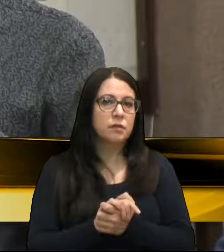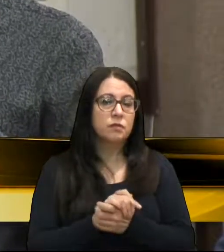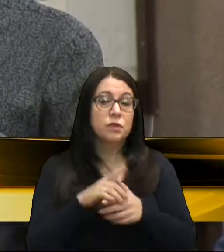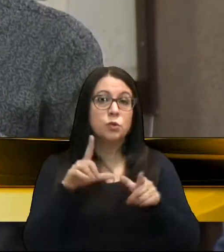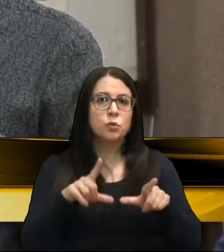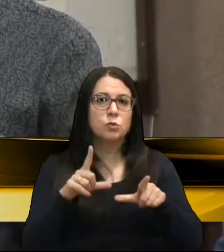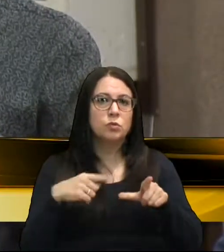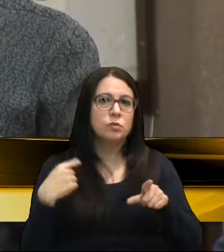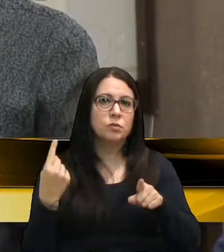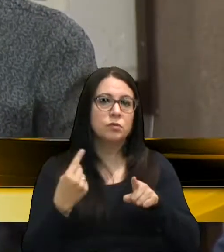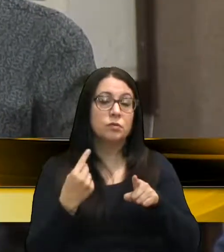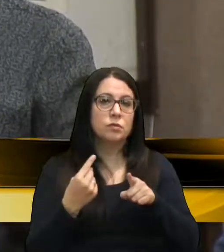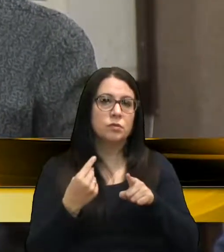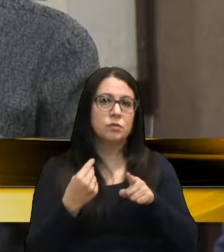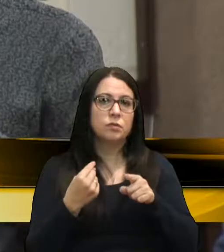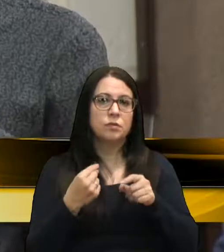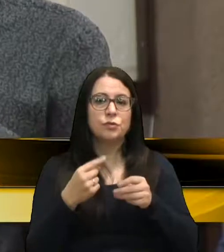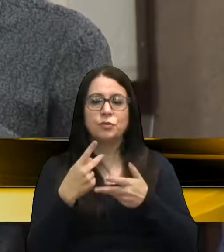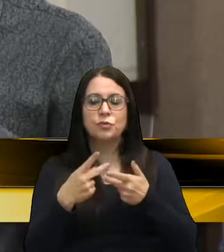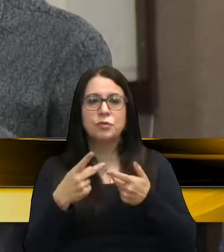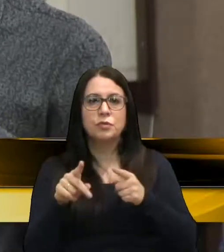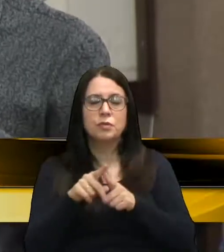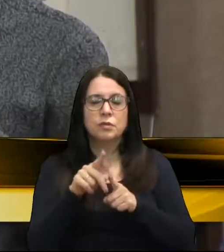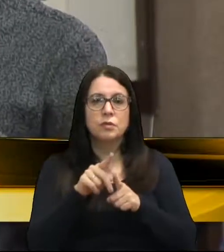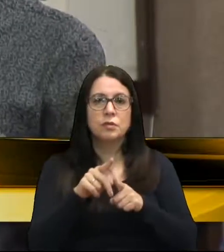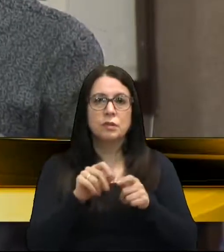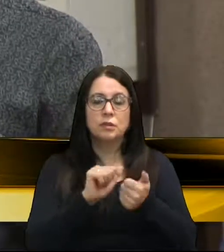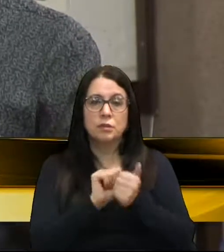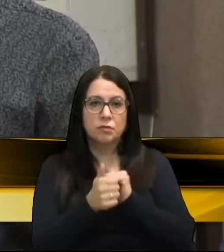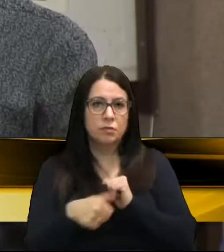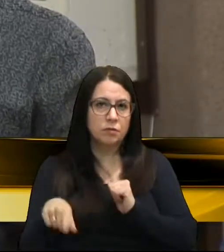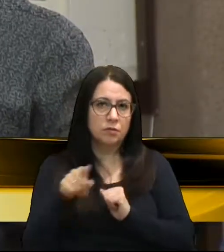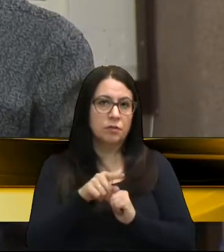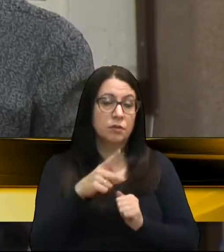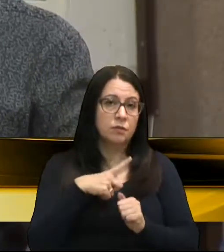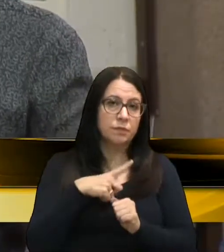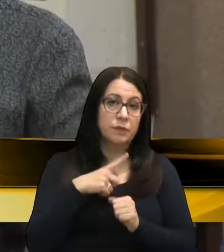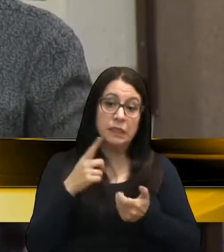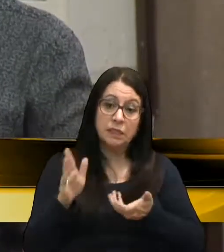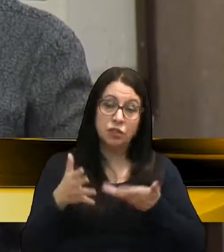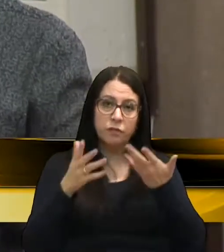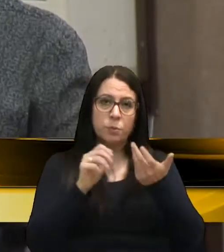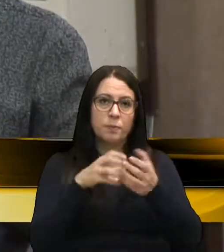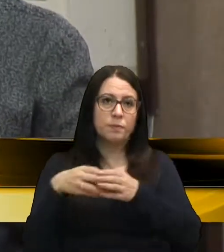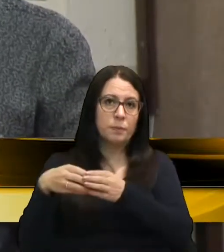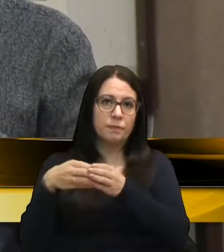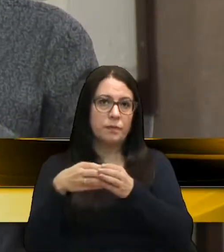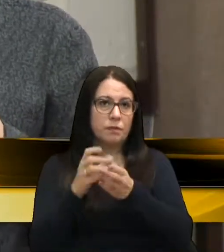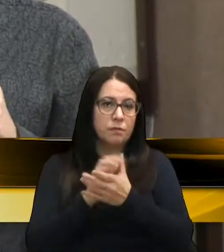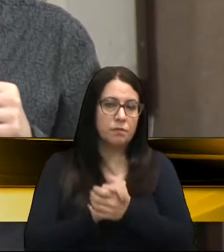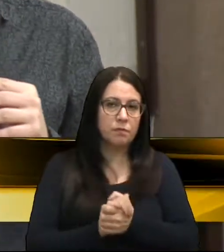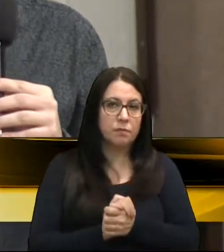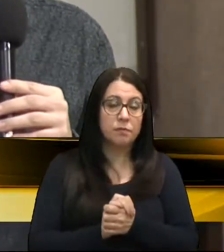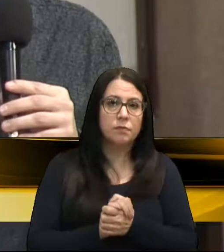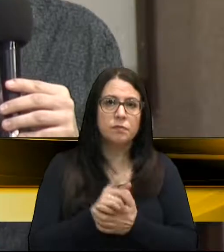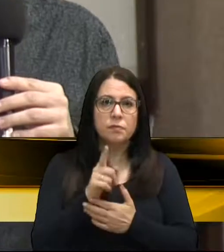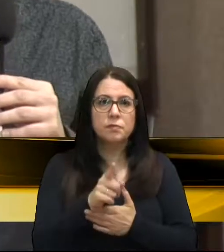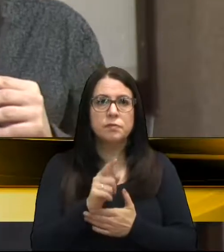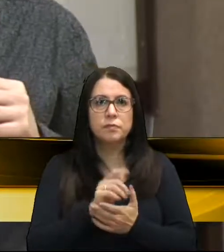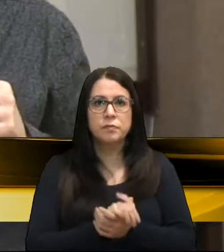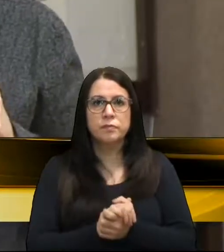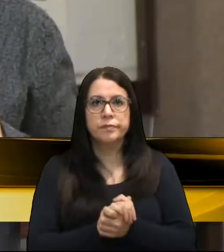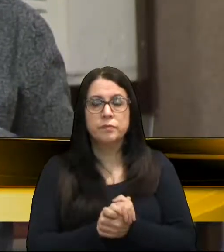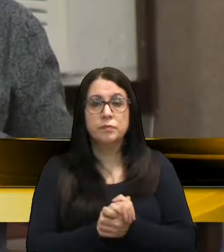local de pesca esportiva, um local que pudesse ser incentivado o turismo ainda naquele local, a canoagem,